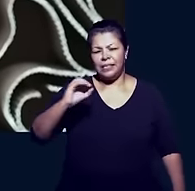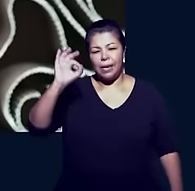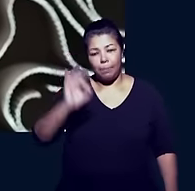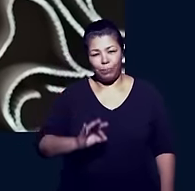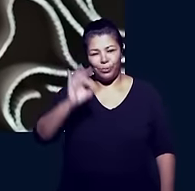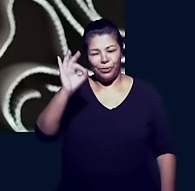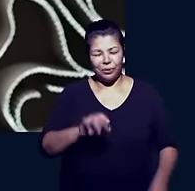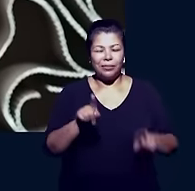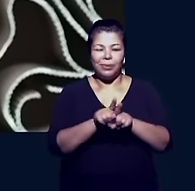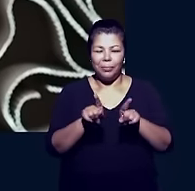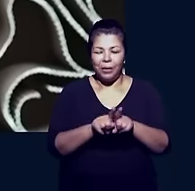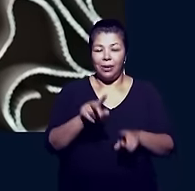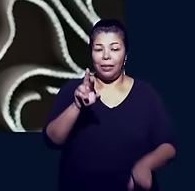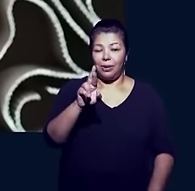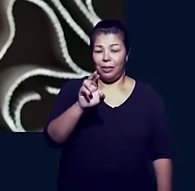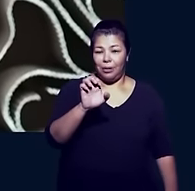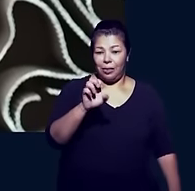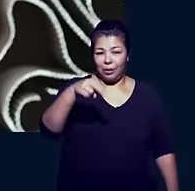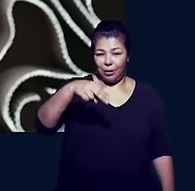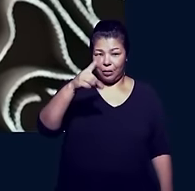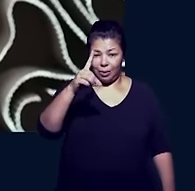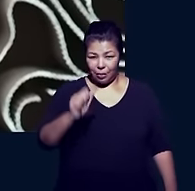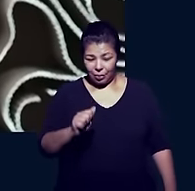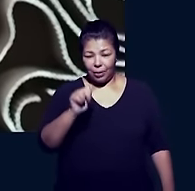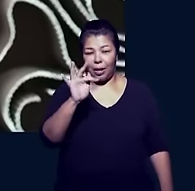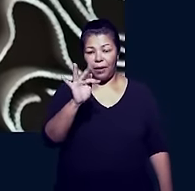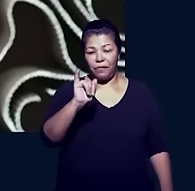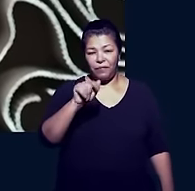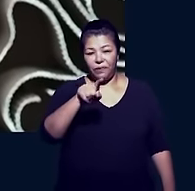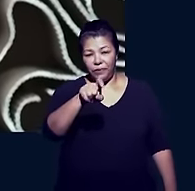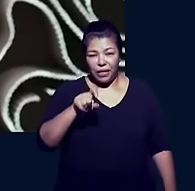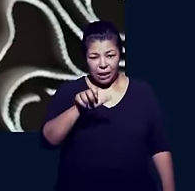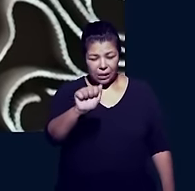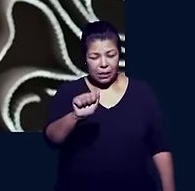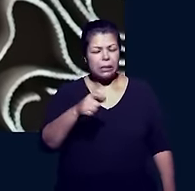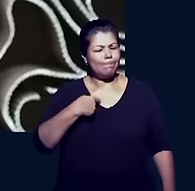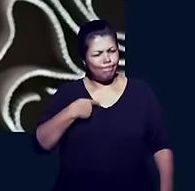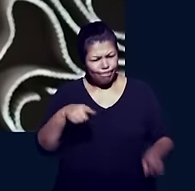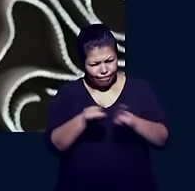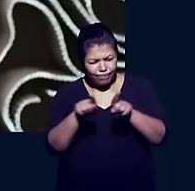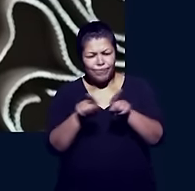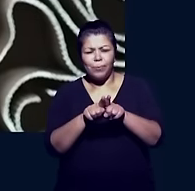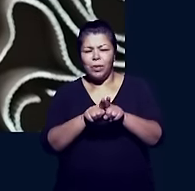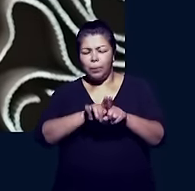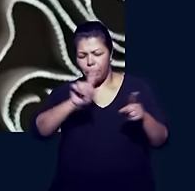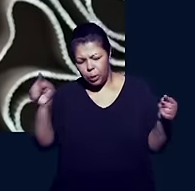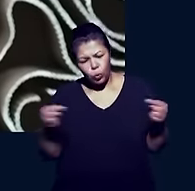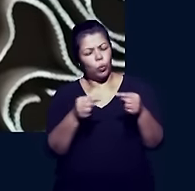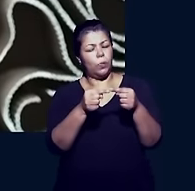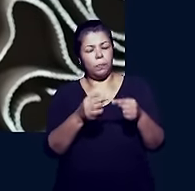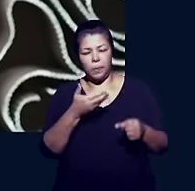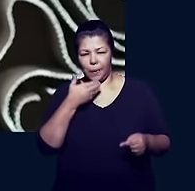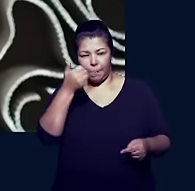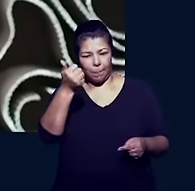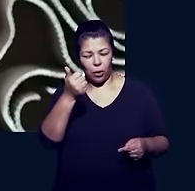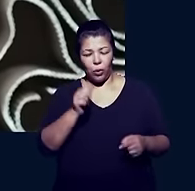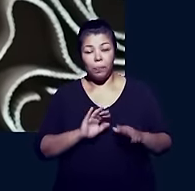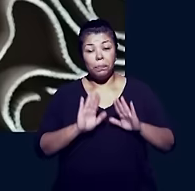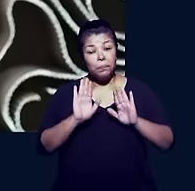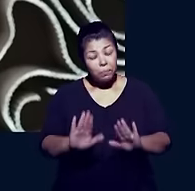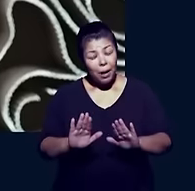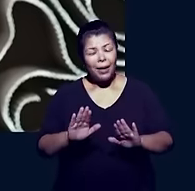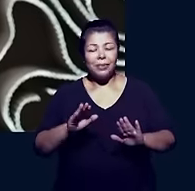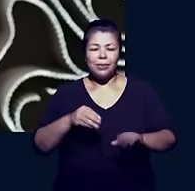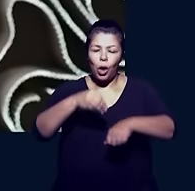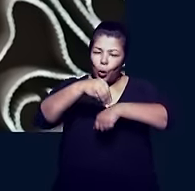acho que ela vai performar melhor num cenário de desaceleração econômico na média né obviamente tem esse esse pouso suave e acho que também